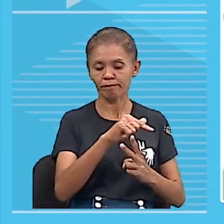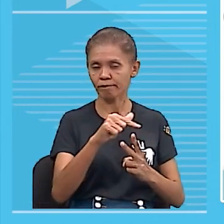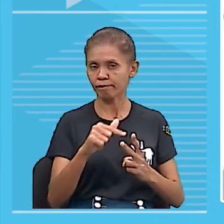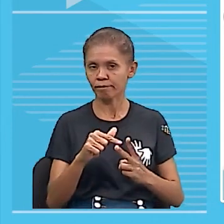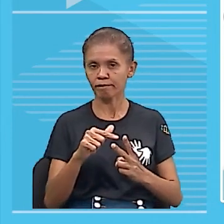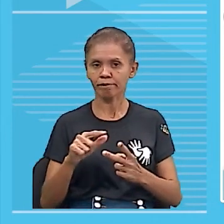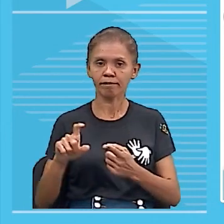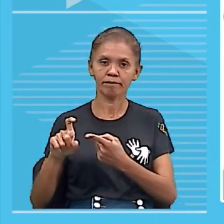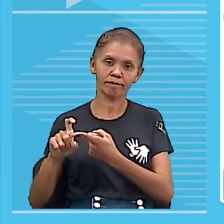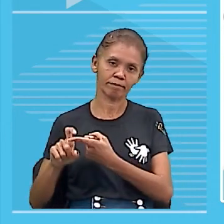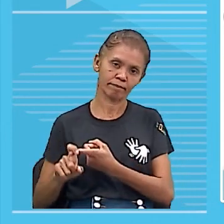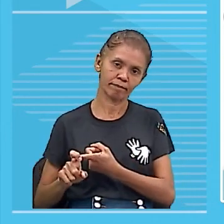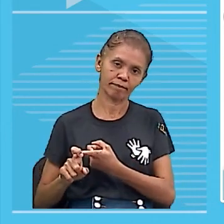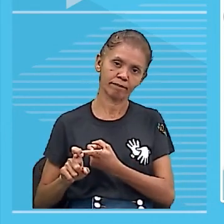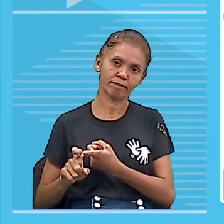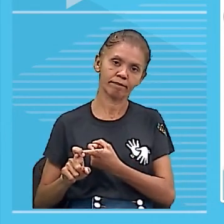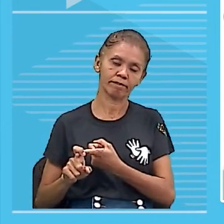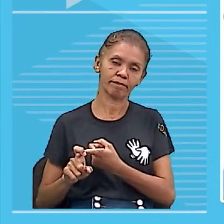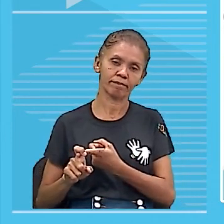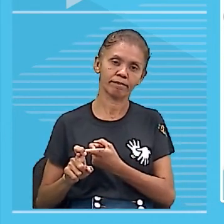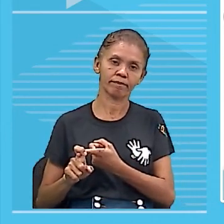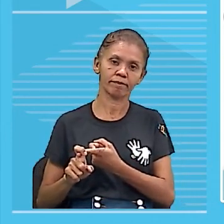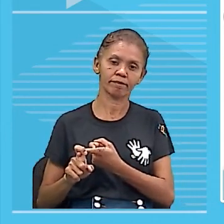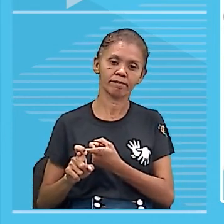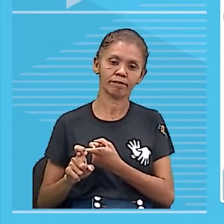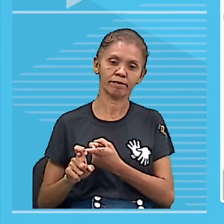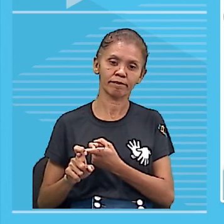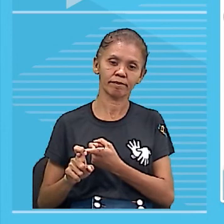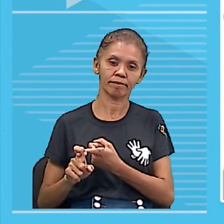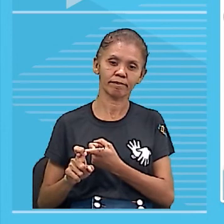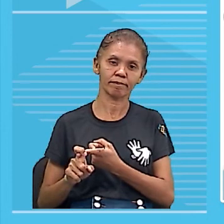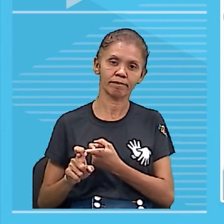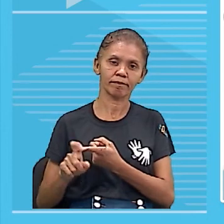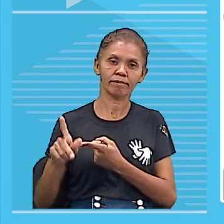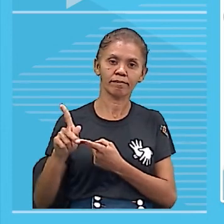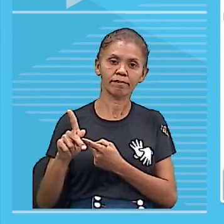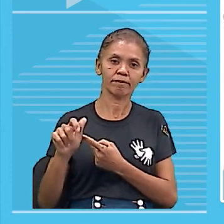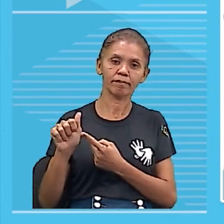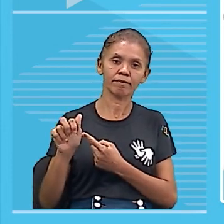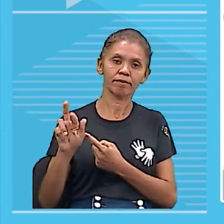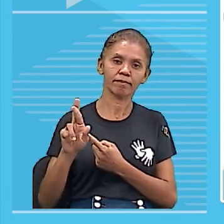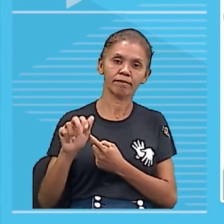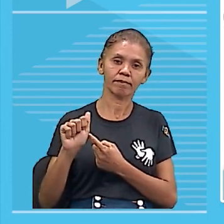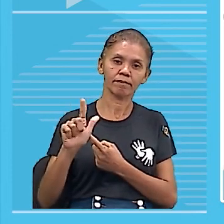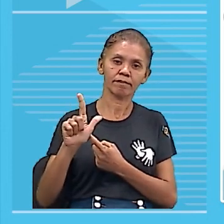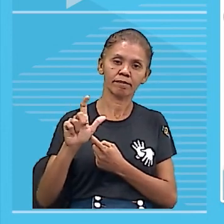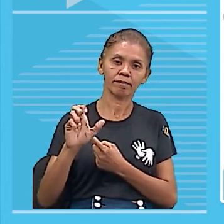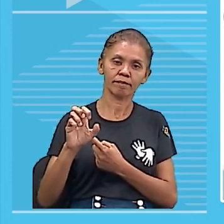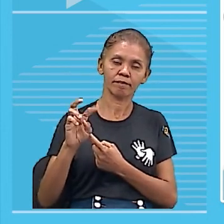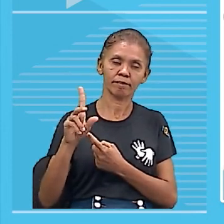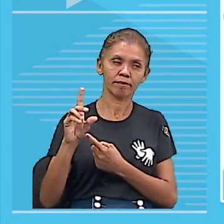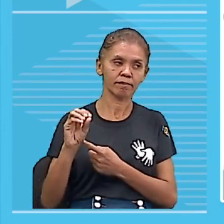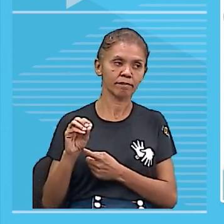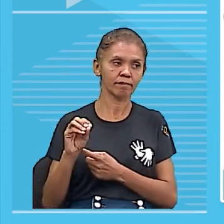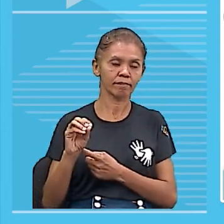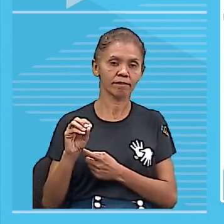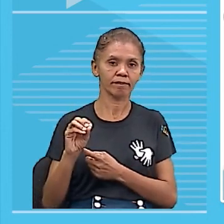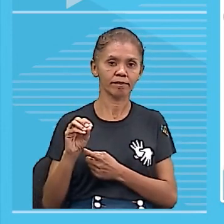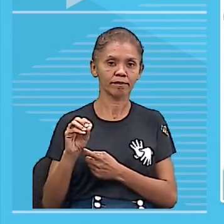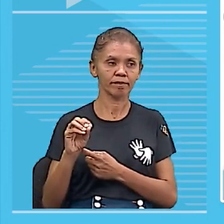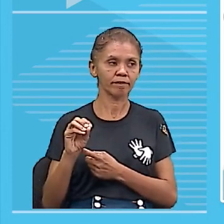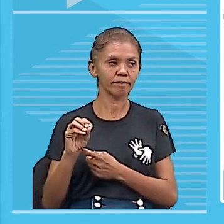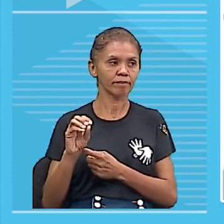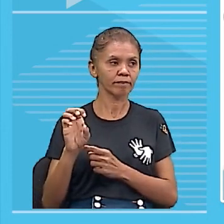resistores apenas 2 resistores em paralelo o apoio expressão vai ficar bem mais